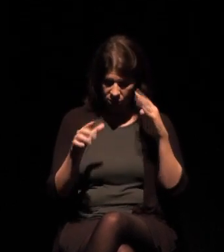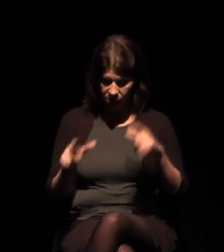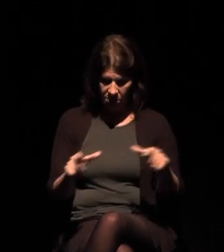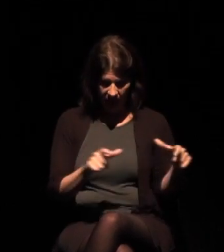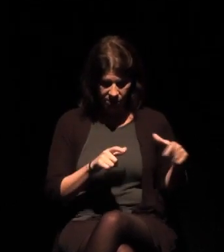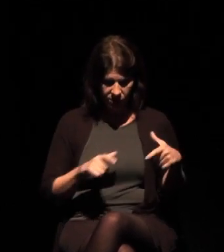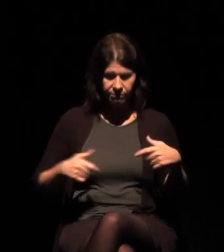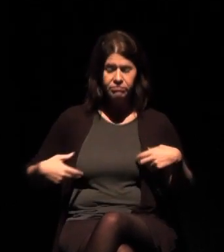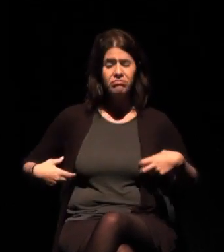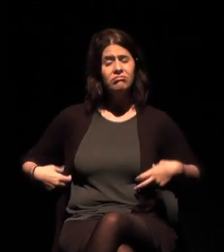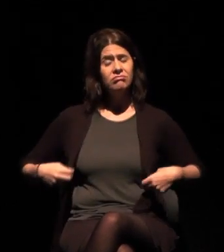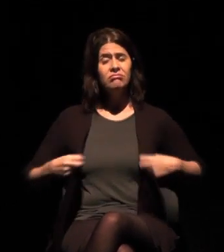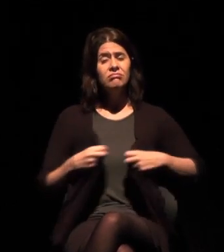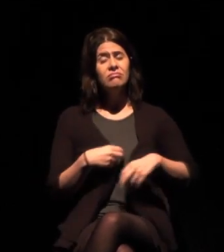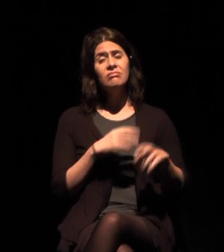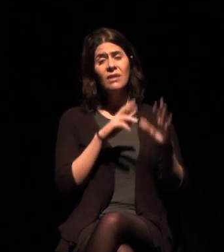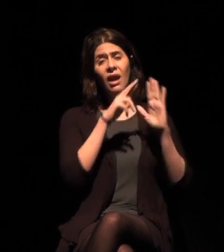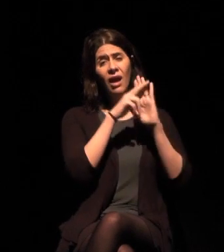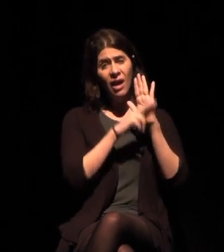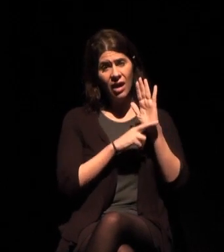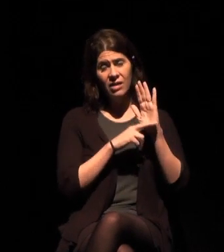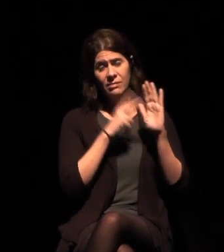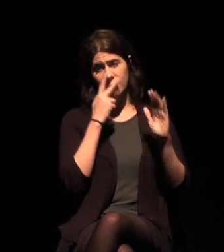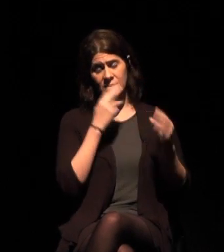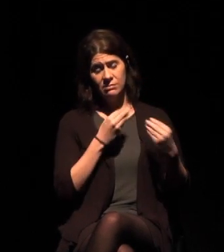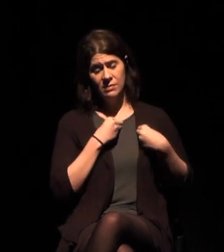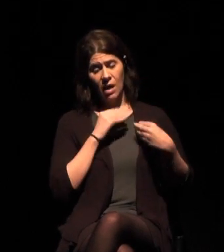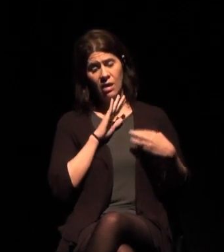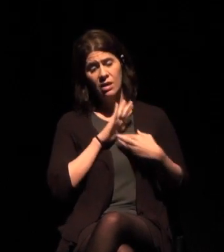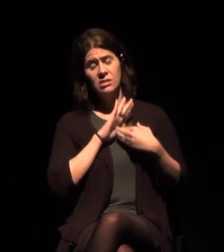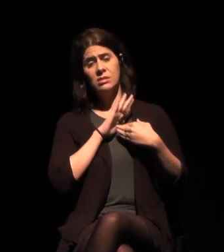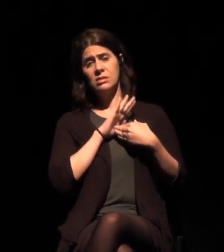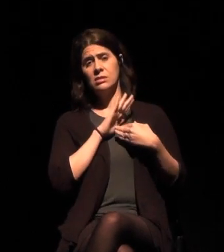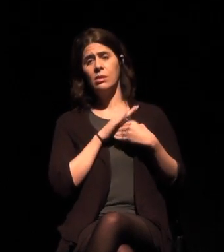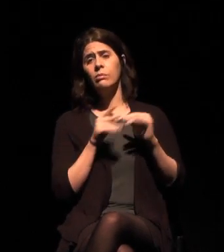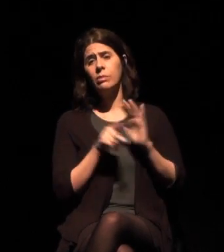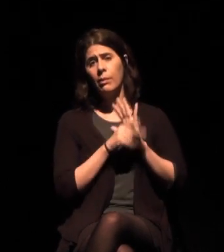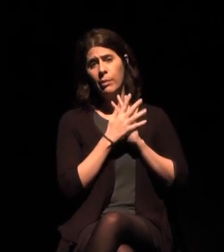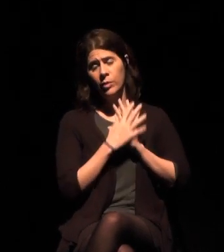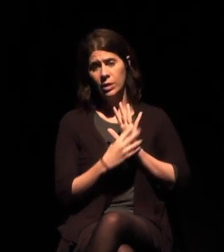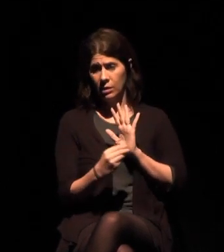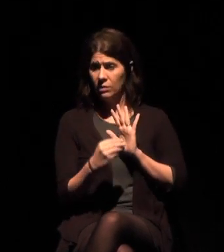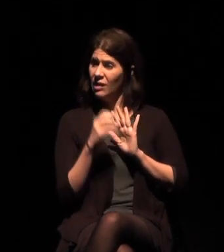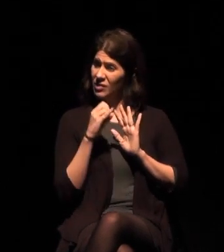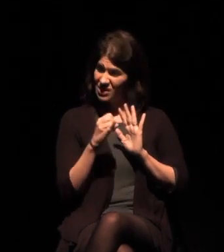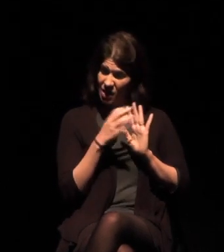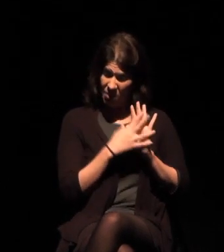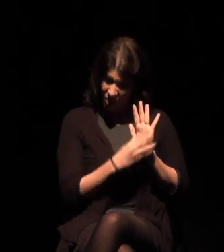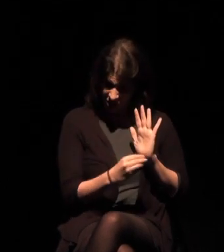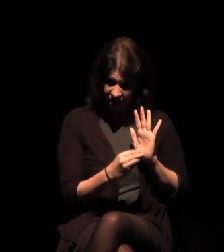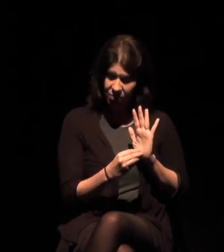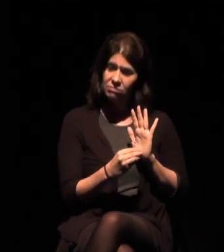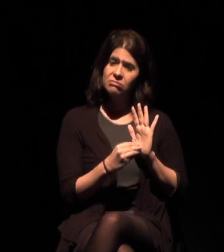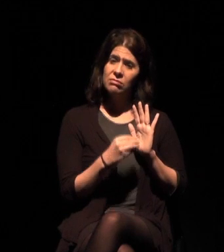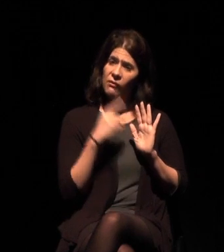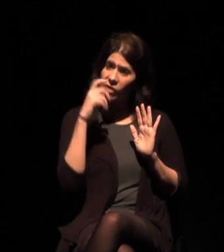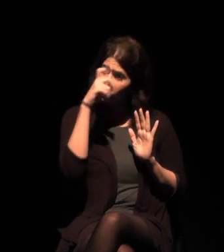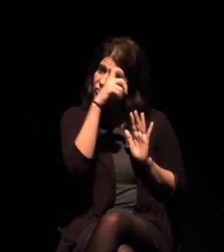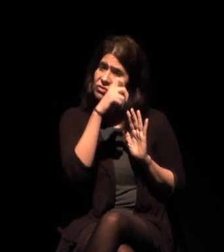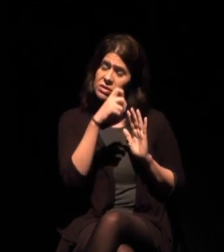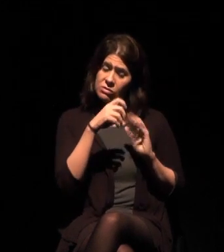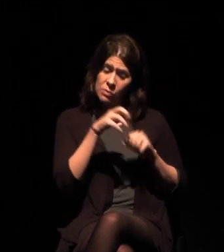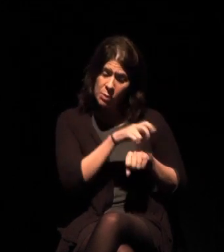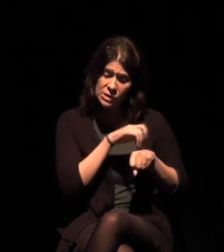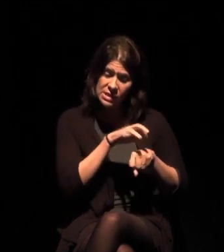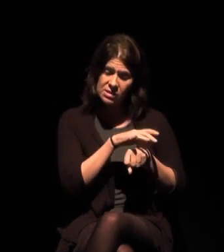restringe os possíveis modelos né então quanto mais água você tem mais difícil fica processar os dados é um grande problema computacional